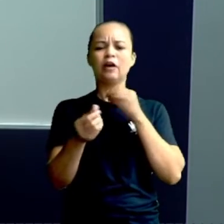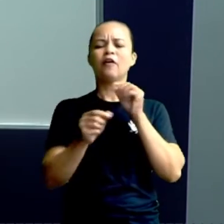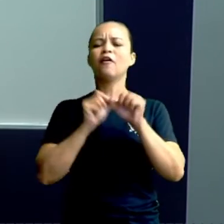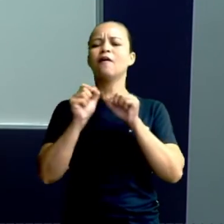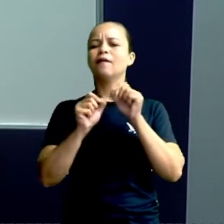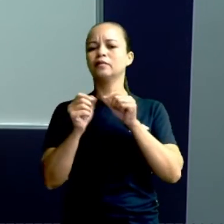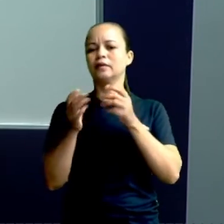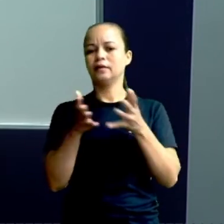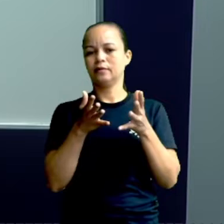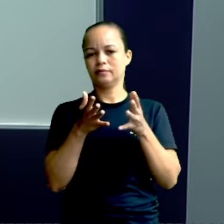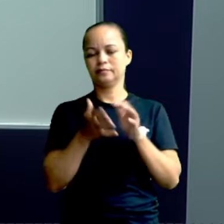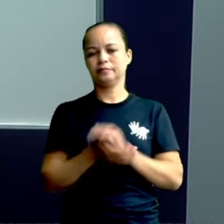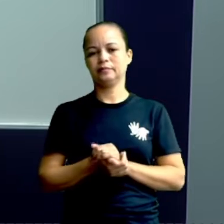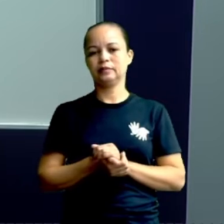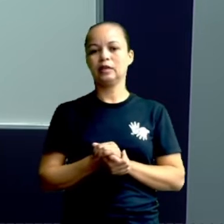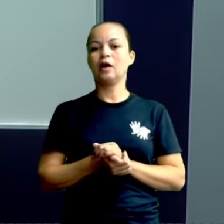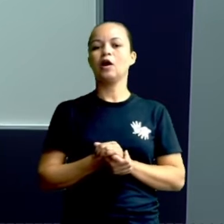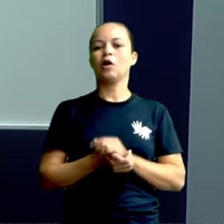gente faz?